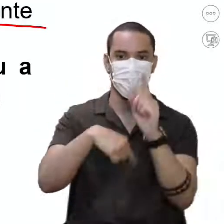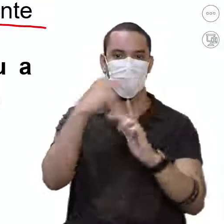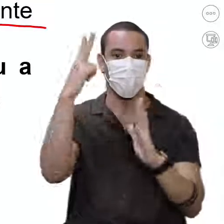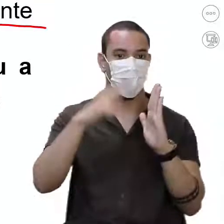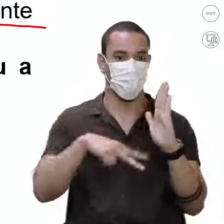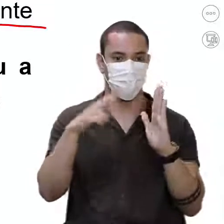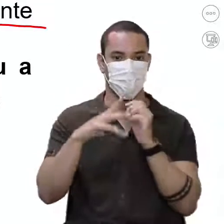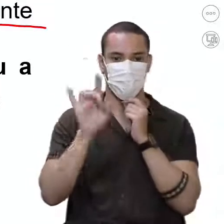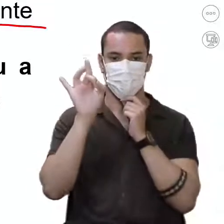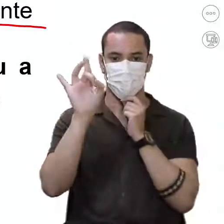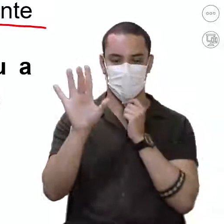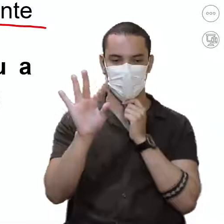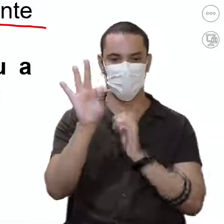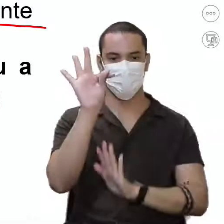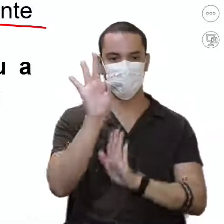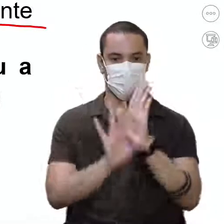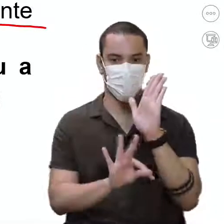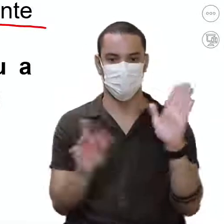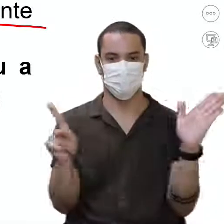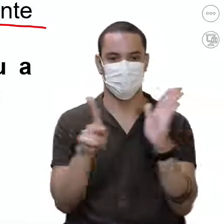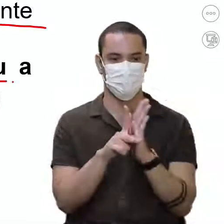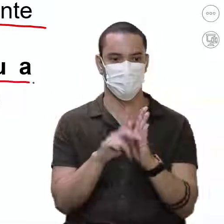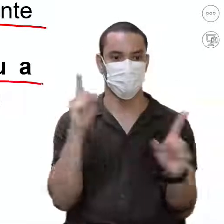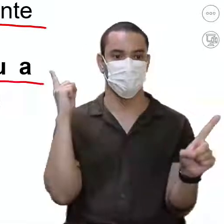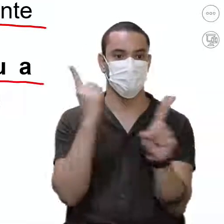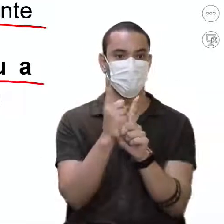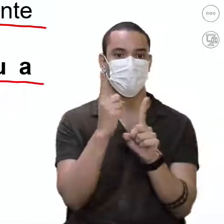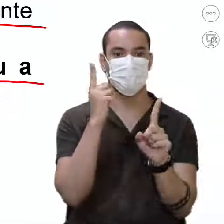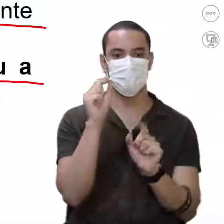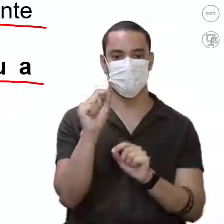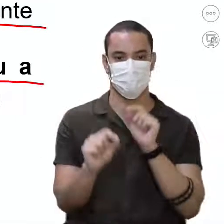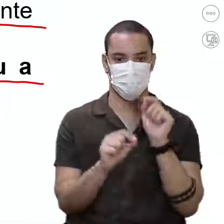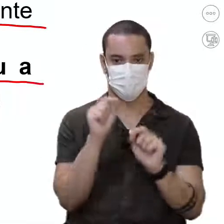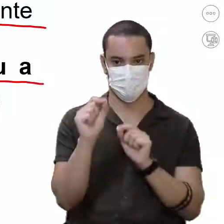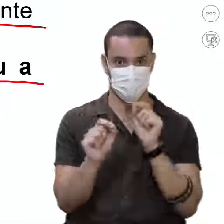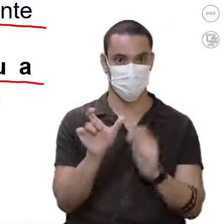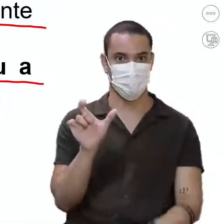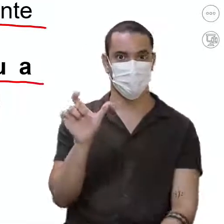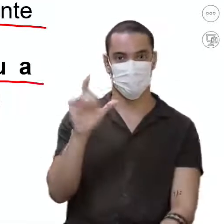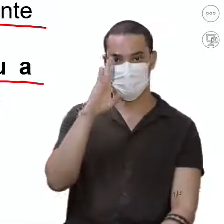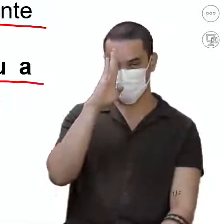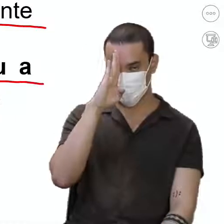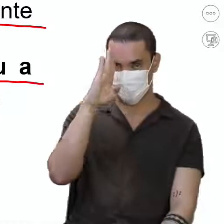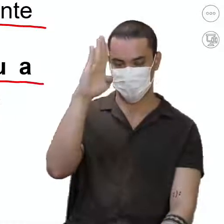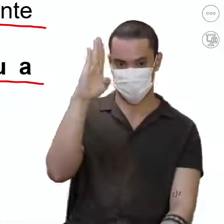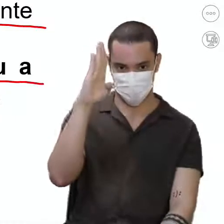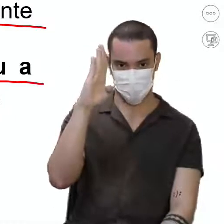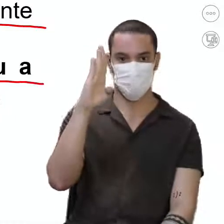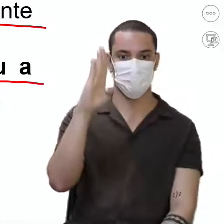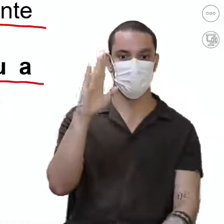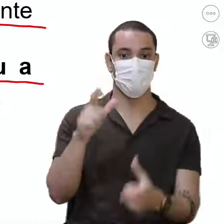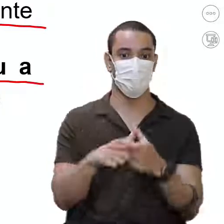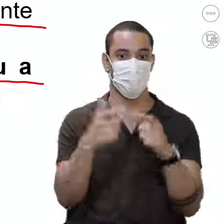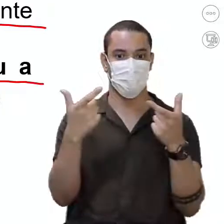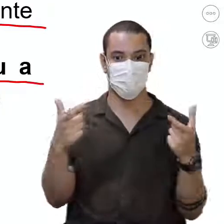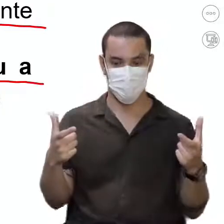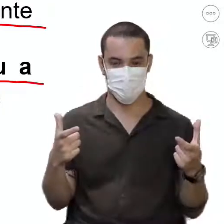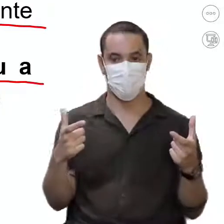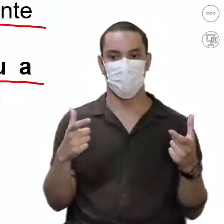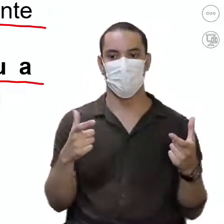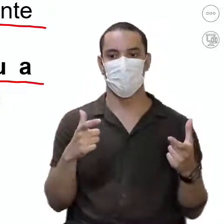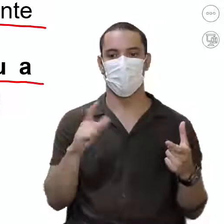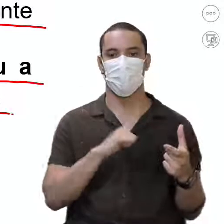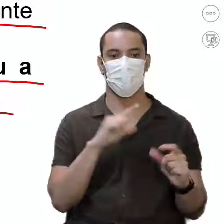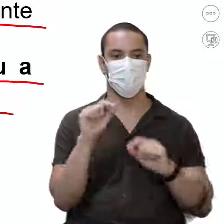Leia somente o parágrafo em que encontrou a palavra-chave. Na maioria das